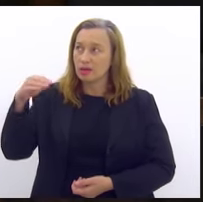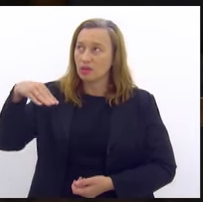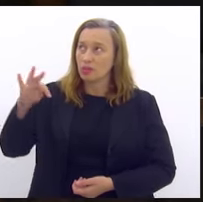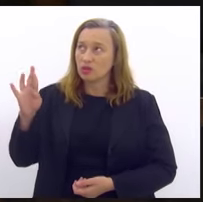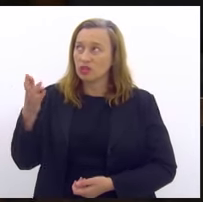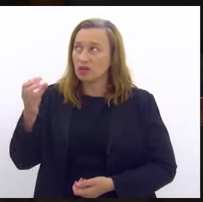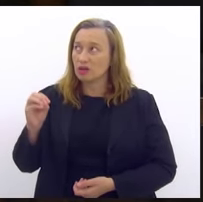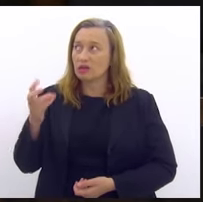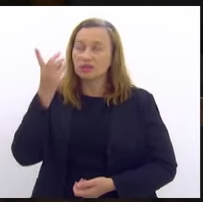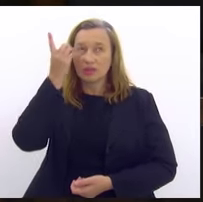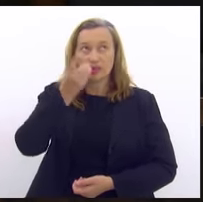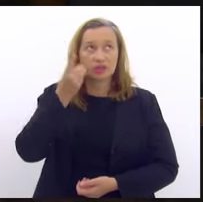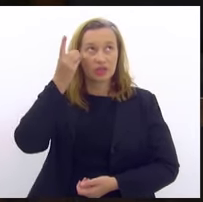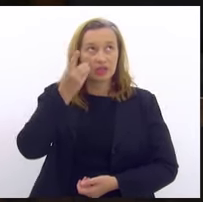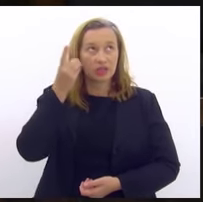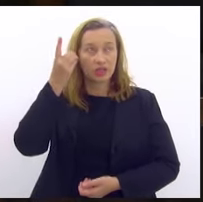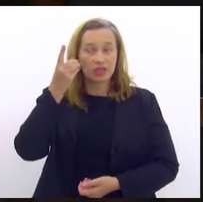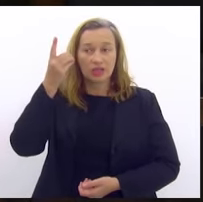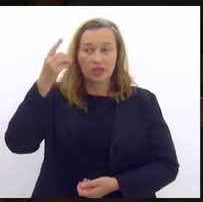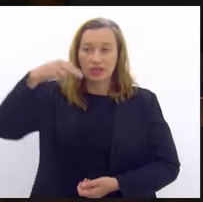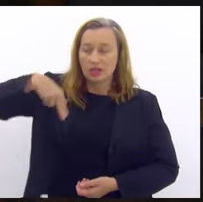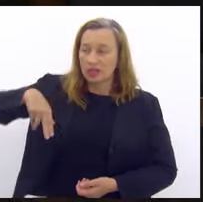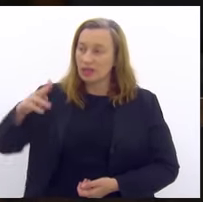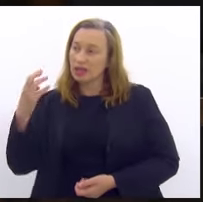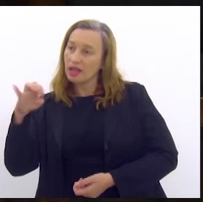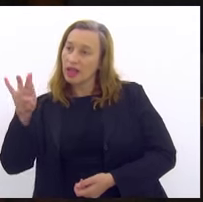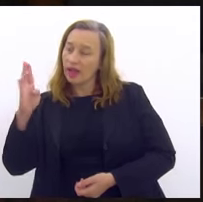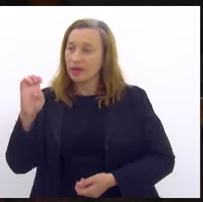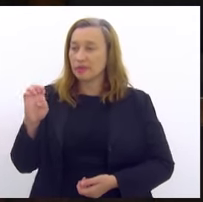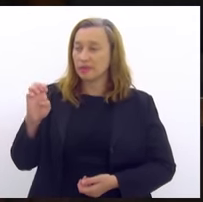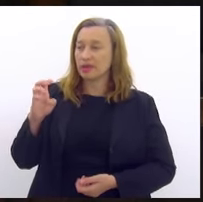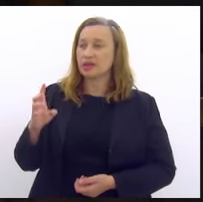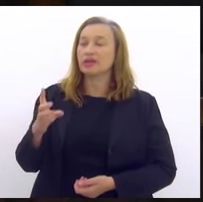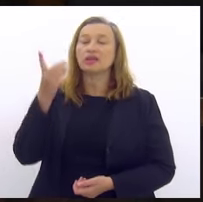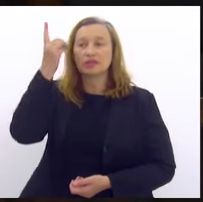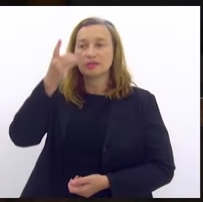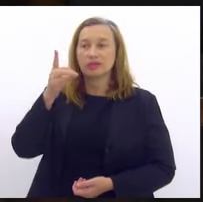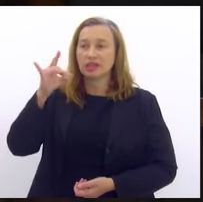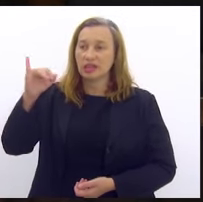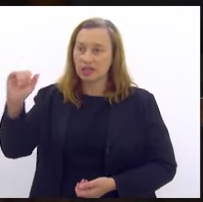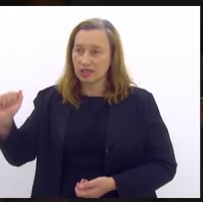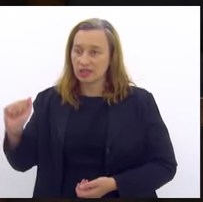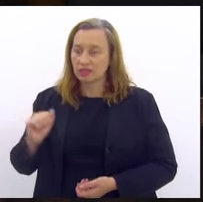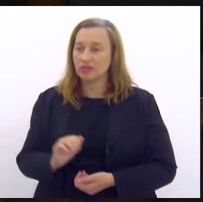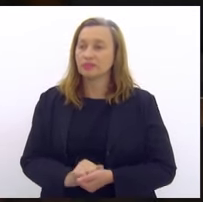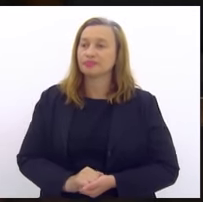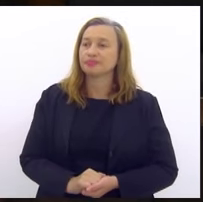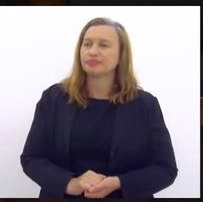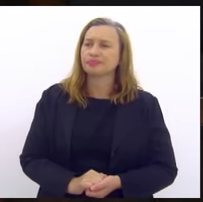Deputado Guilherme De La Rolle. Deputada Índia Armelau.